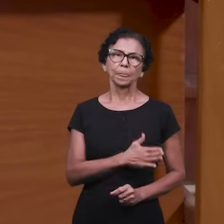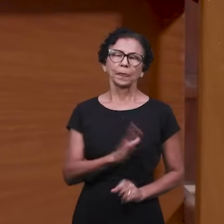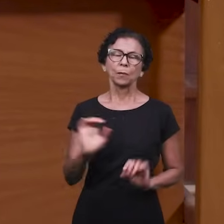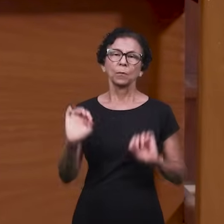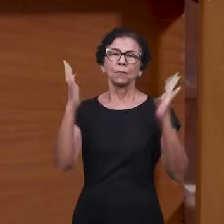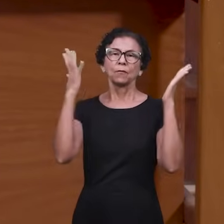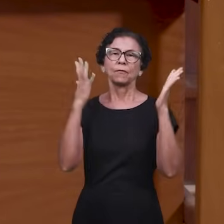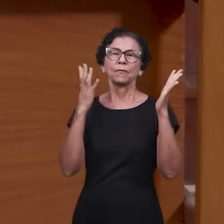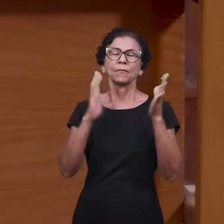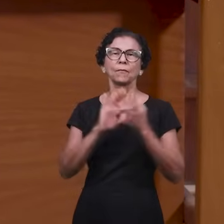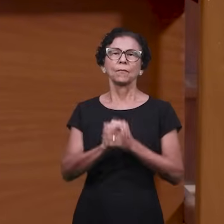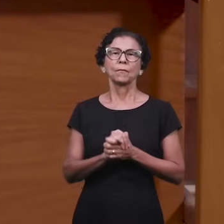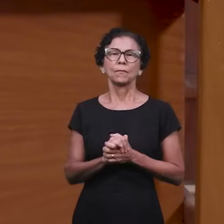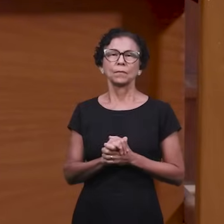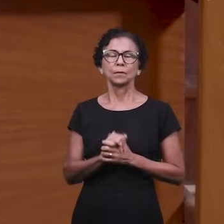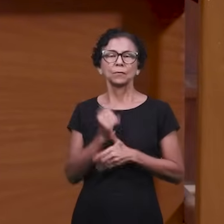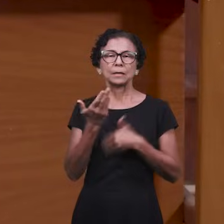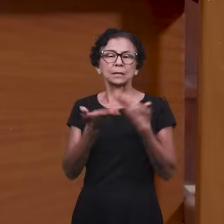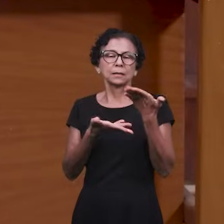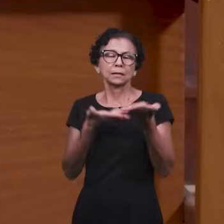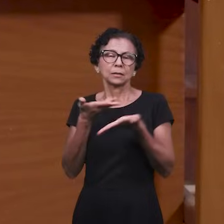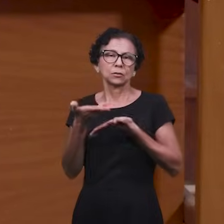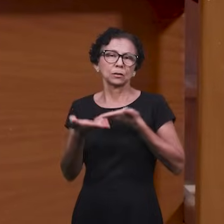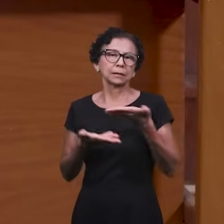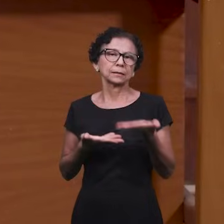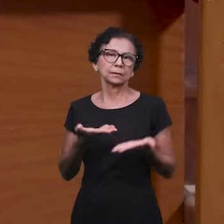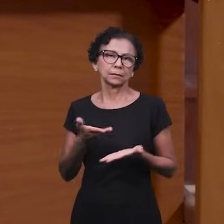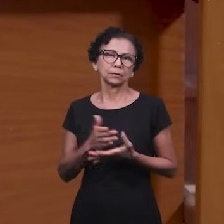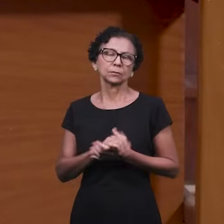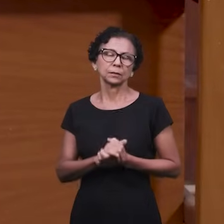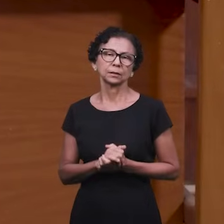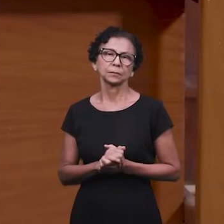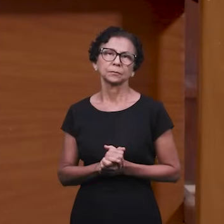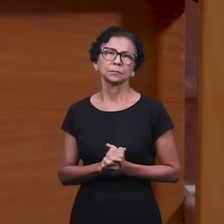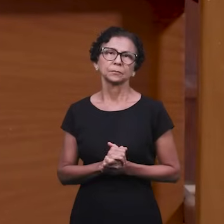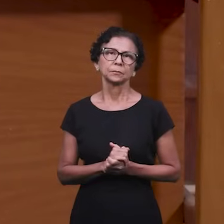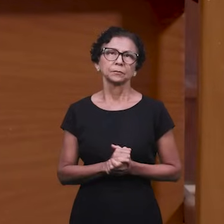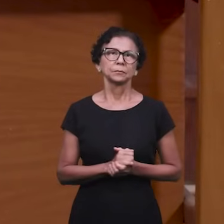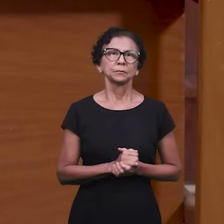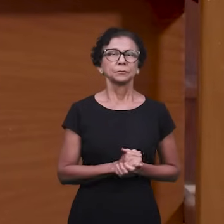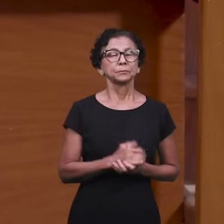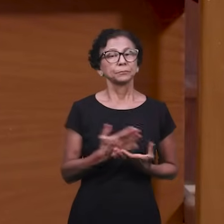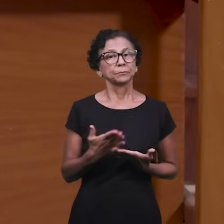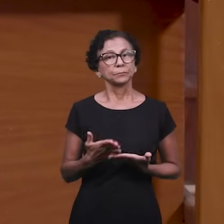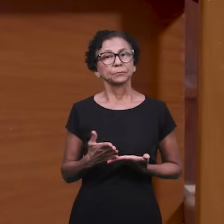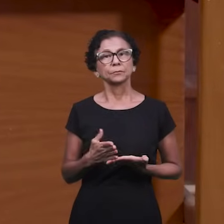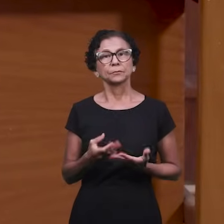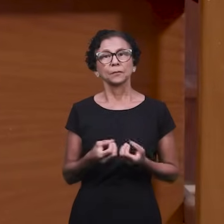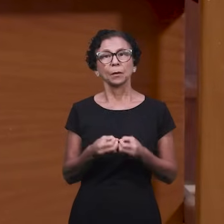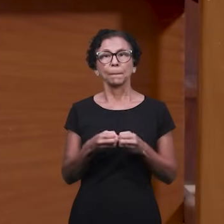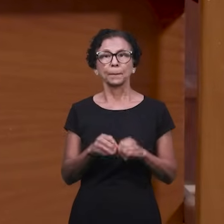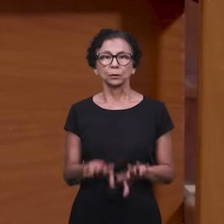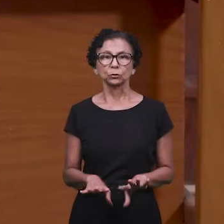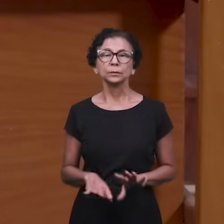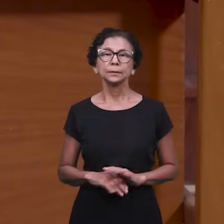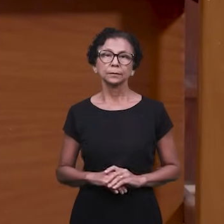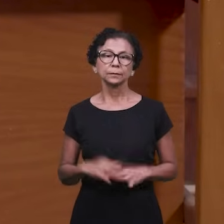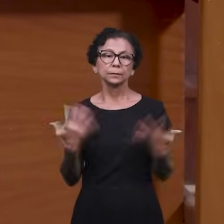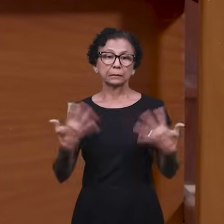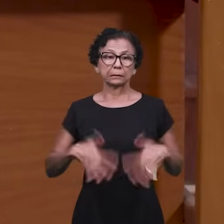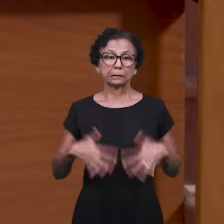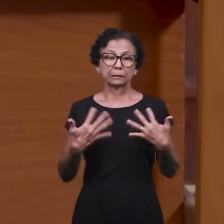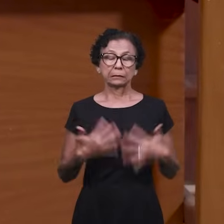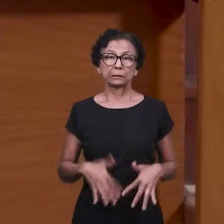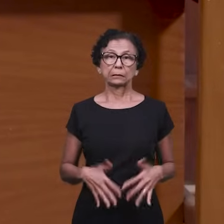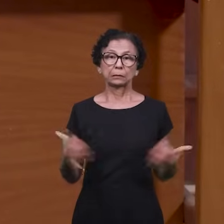templo podia ser contaminado naquela época, um sacrifício de porco, e vai acontecer uma tragédia também nessa grande tribulação, né?